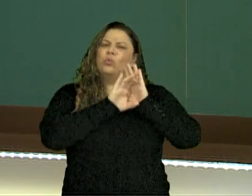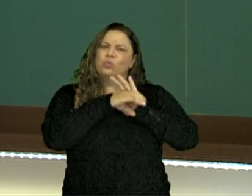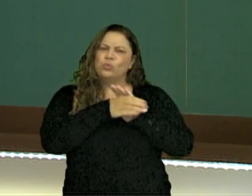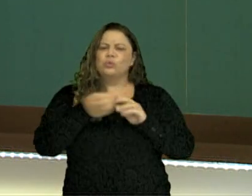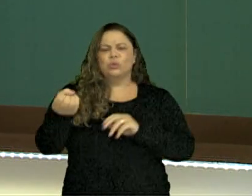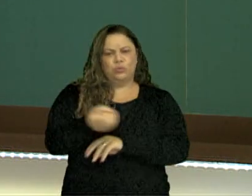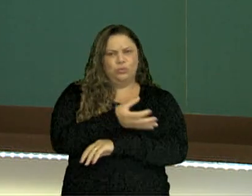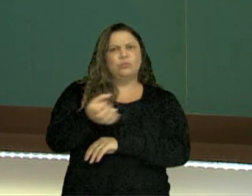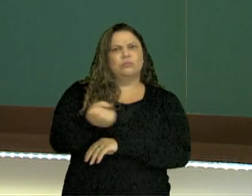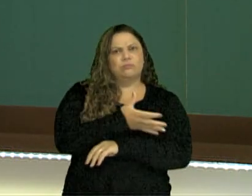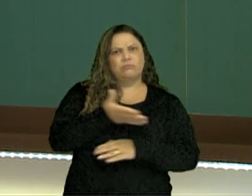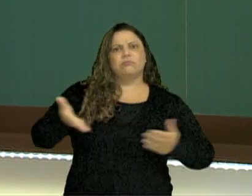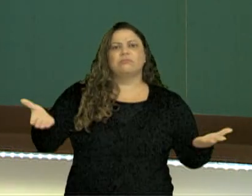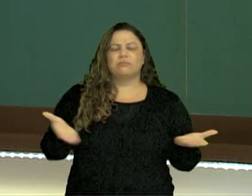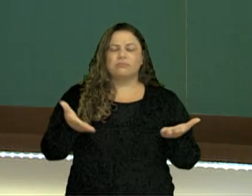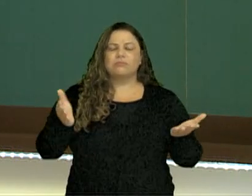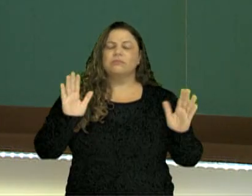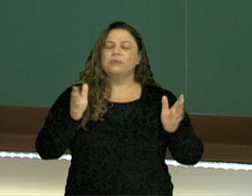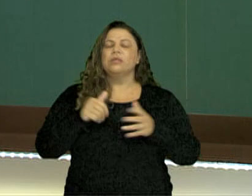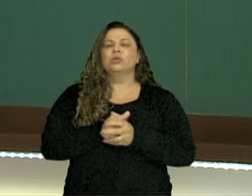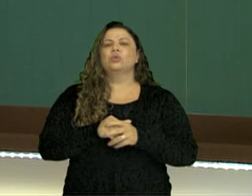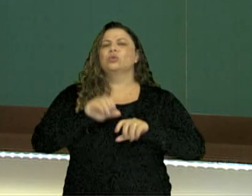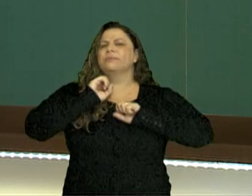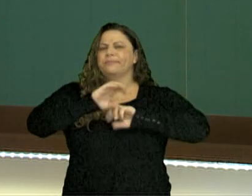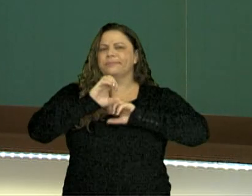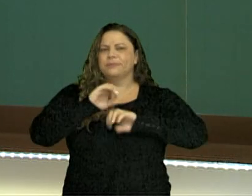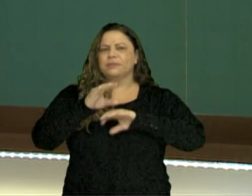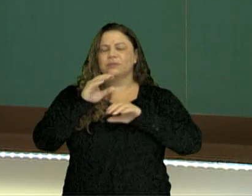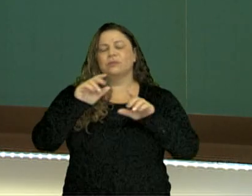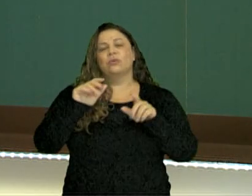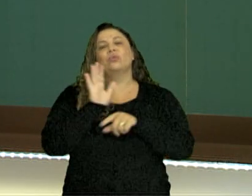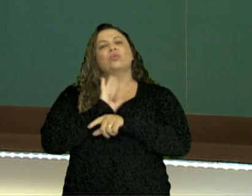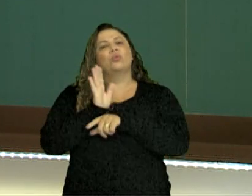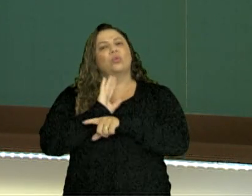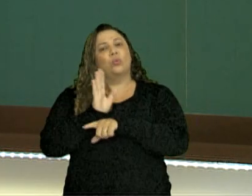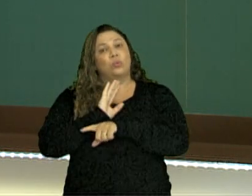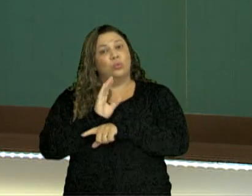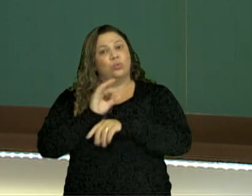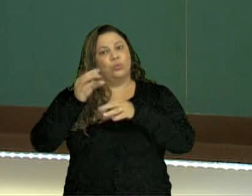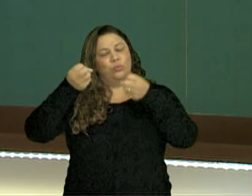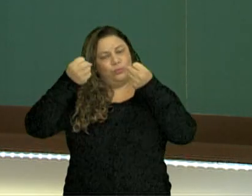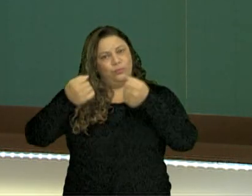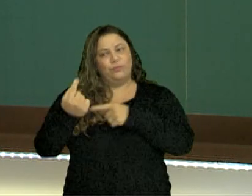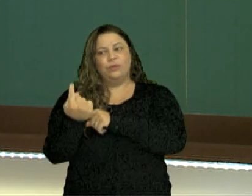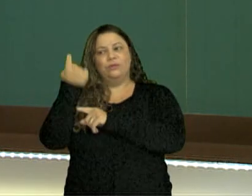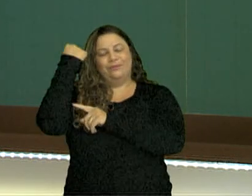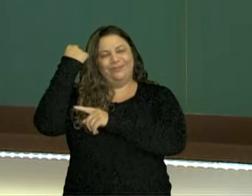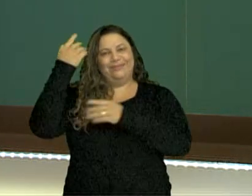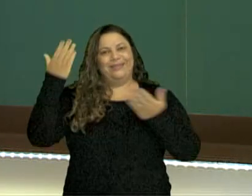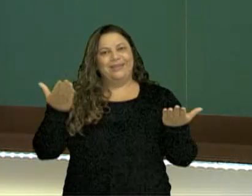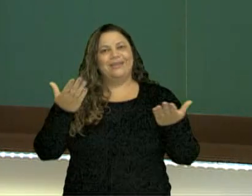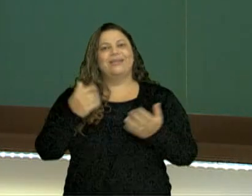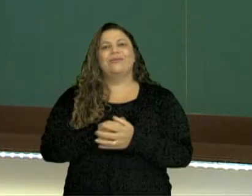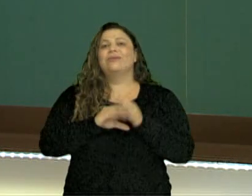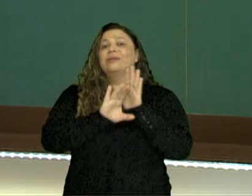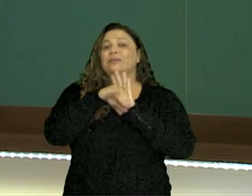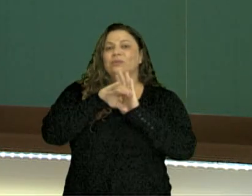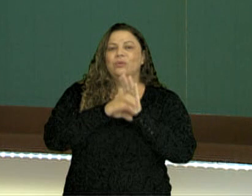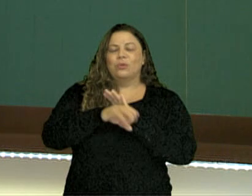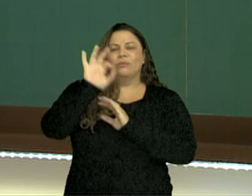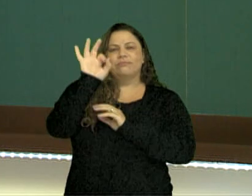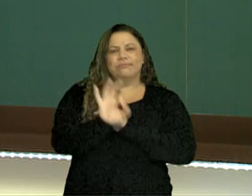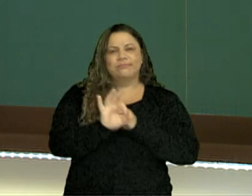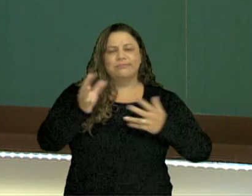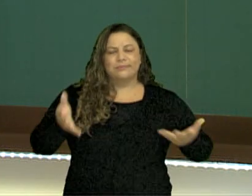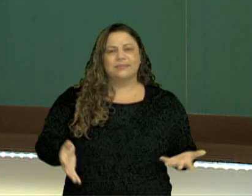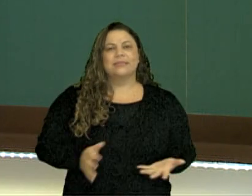conceito novo, né? A gente já trabalhou no vídeo anterior esse conceito de equivalente em taxas, né? A gente falou lá do equivalente